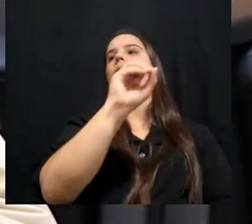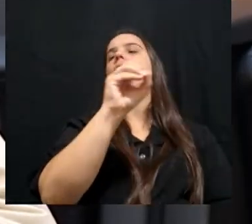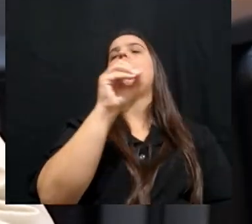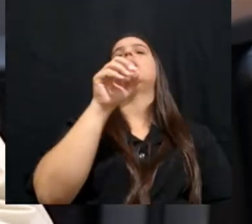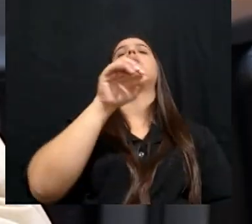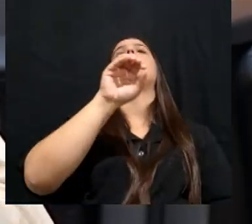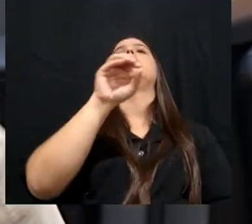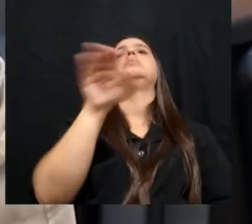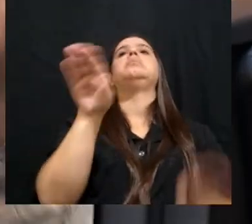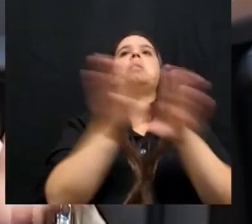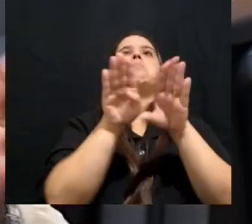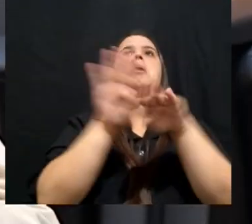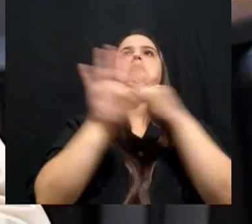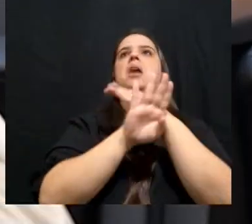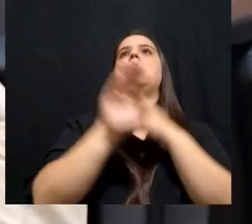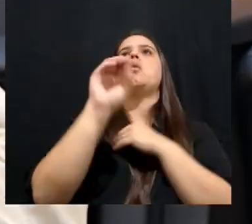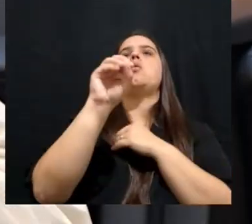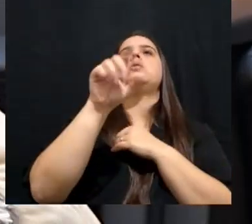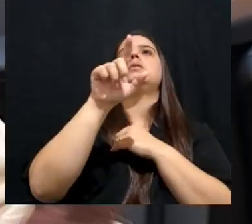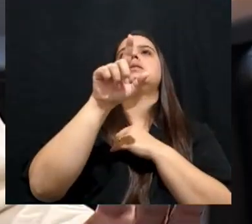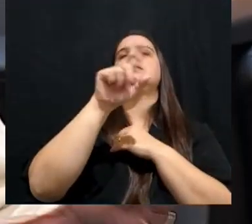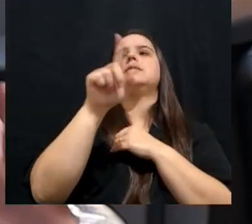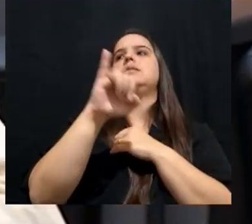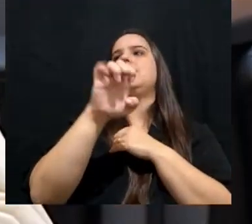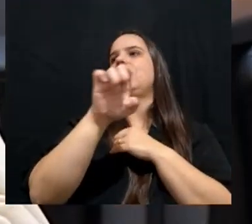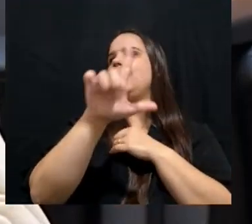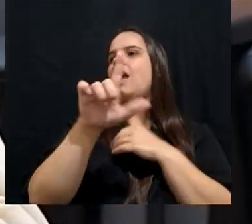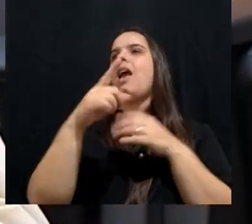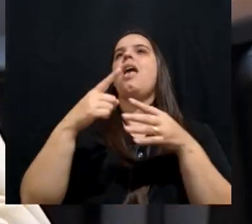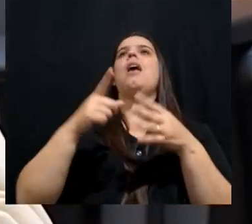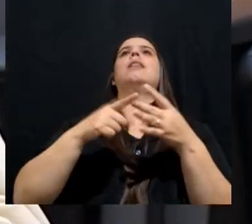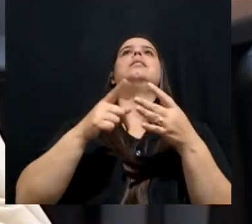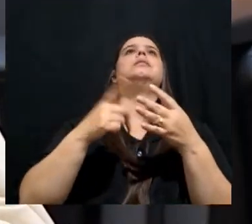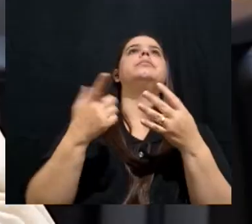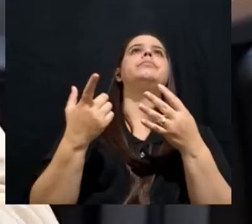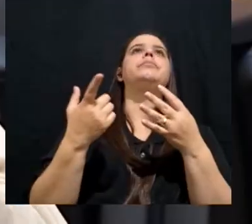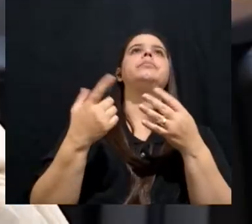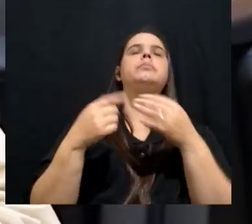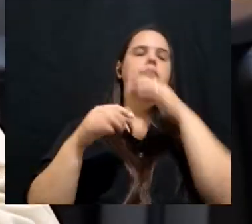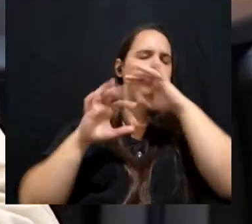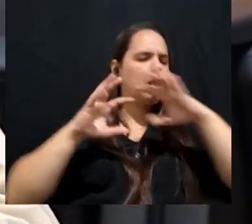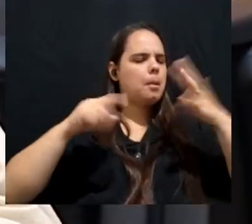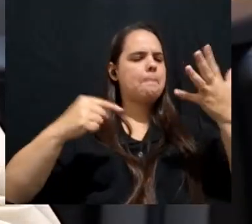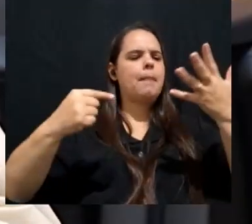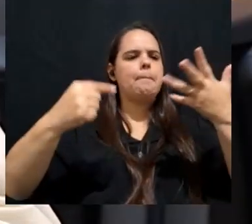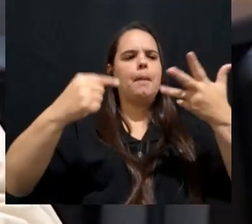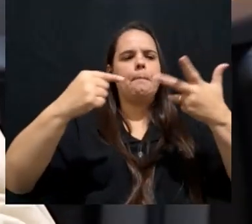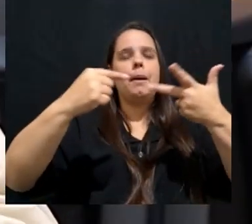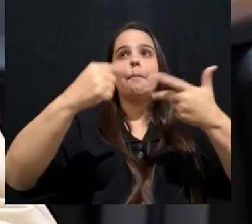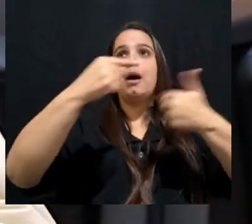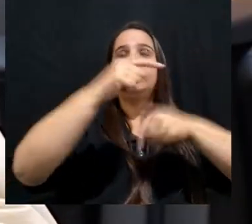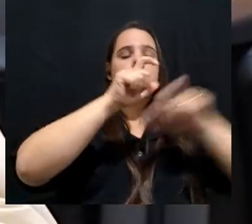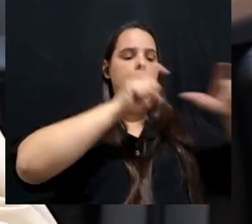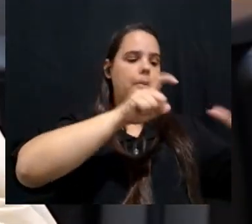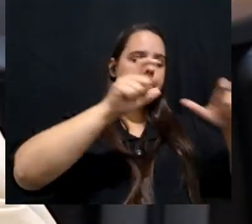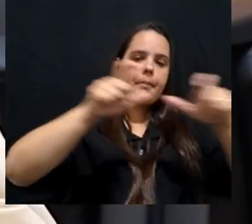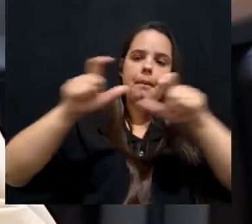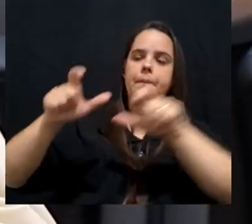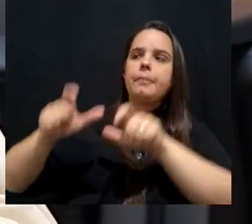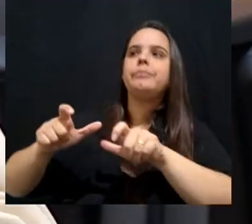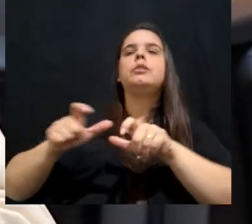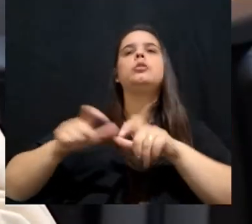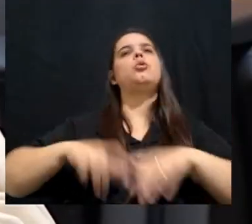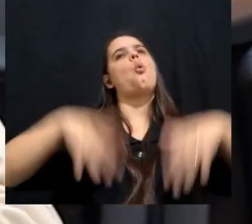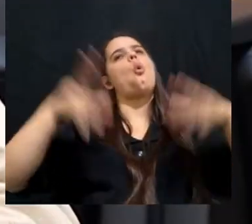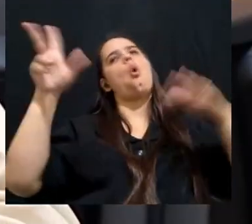Ouro Verde, Vida Nova, Padre Anchieta, enfim, espalhamos em todas as periferias e pontos. E foi lindo, viu? A